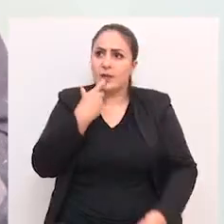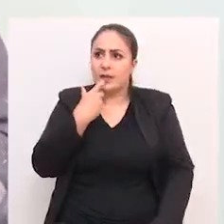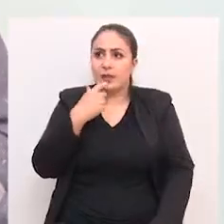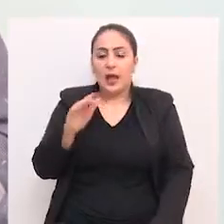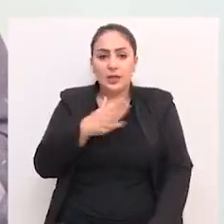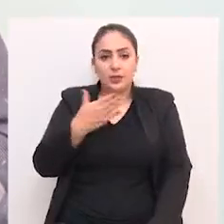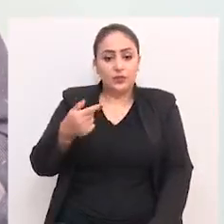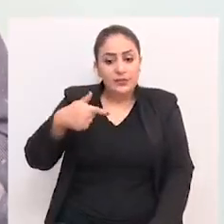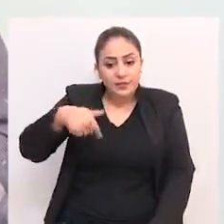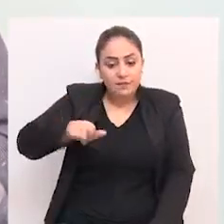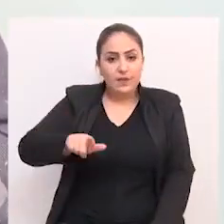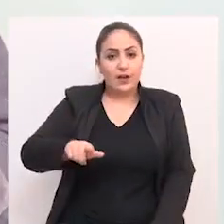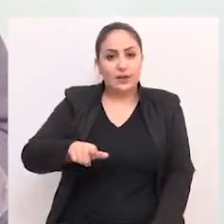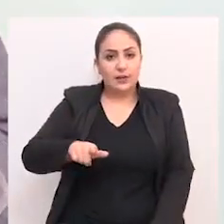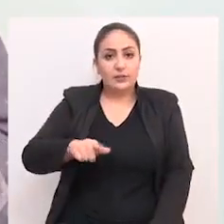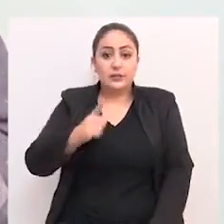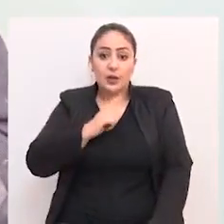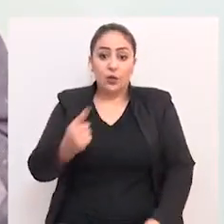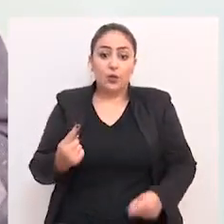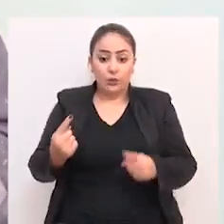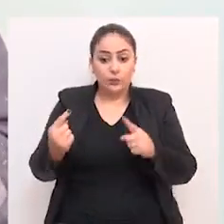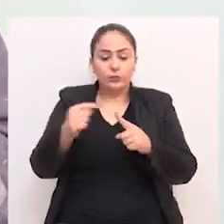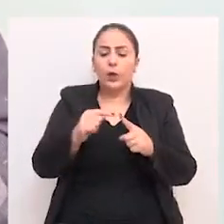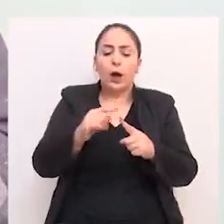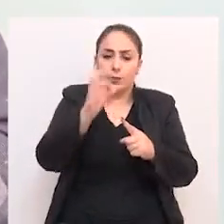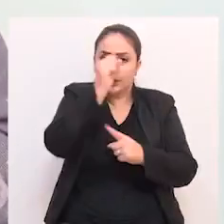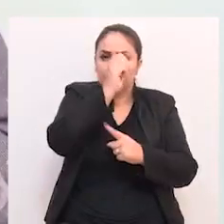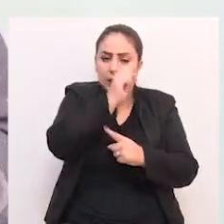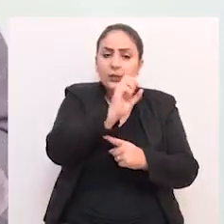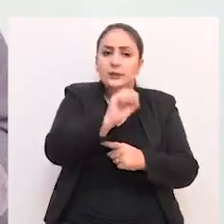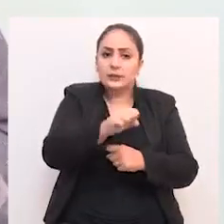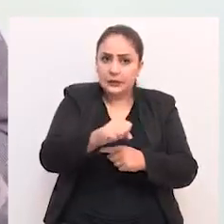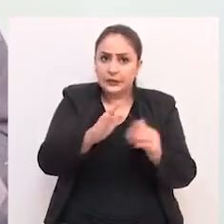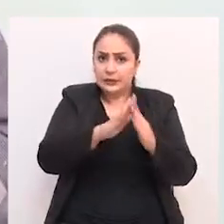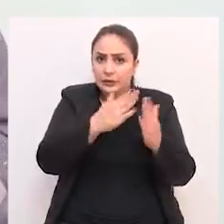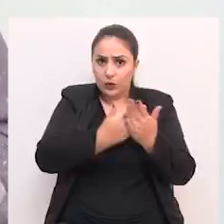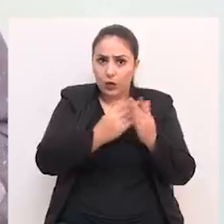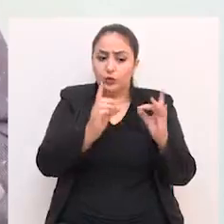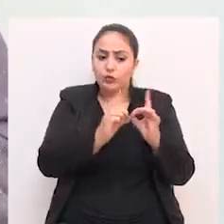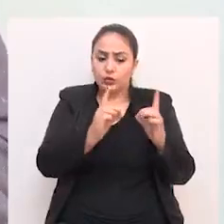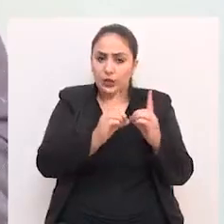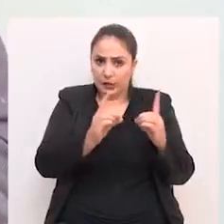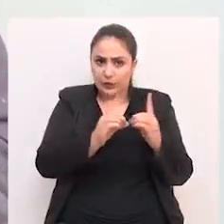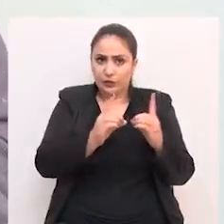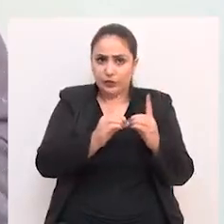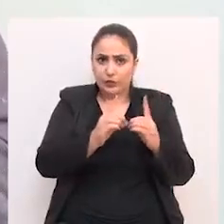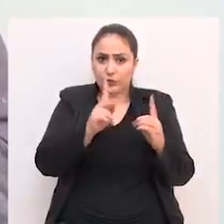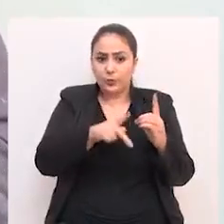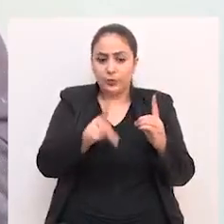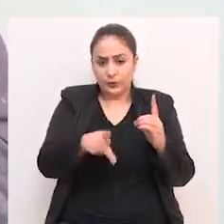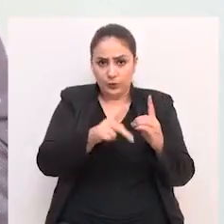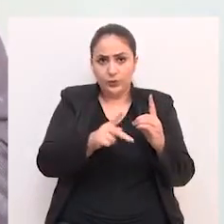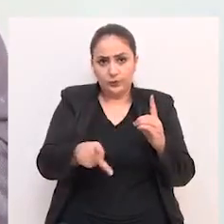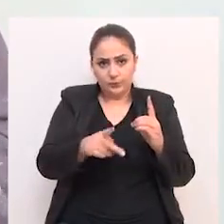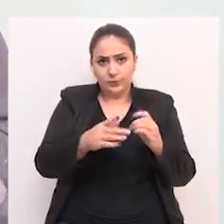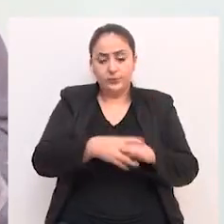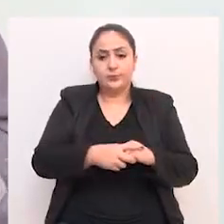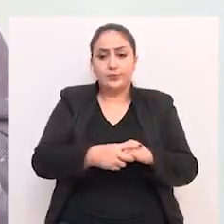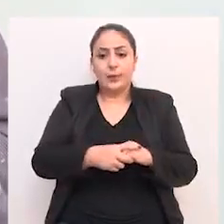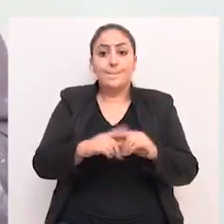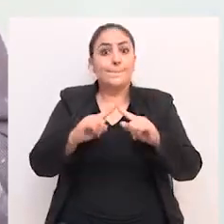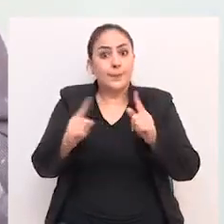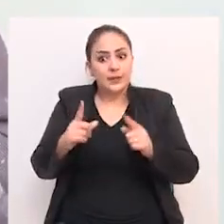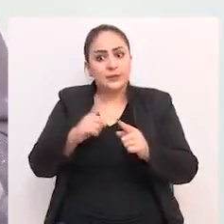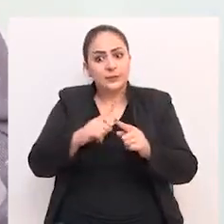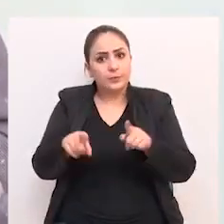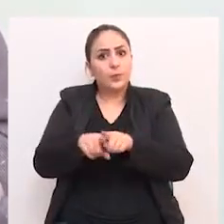vezes, vão, além de com intenção de aprender, né, a parte didática dos professores, que os professores